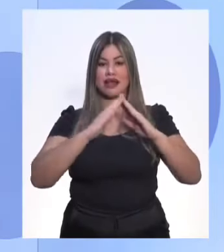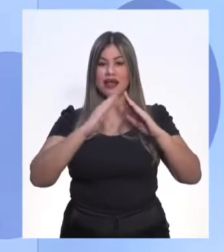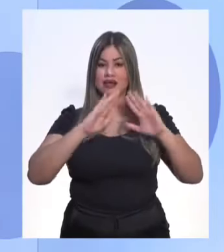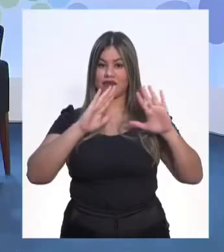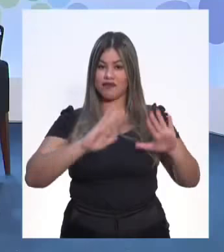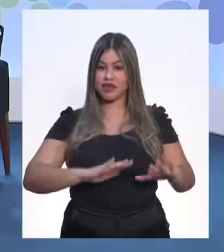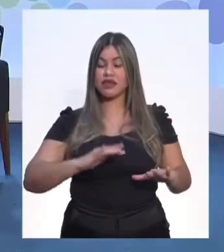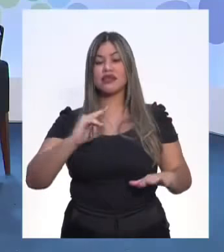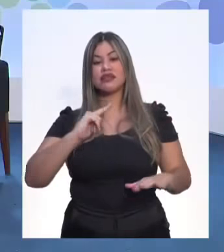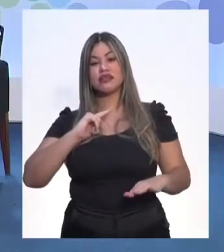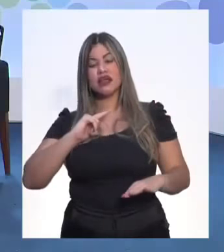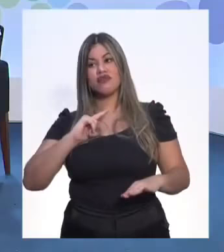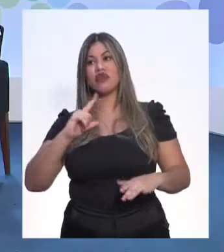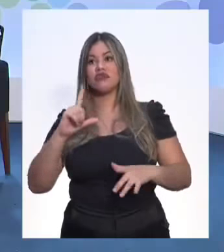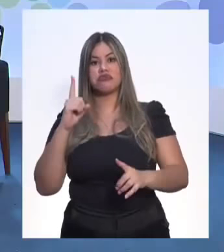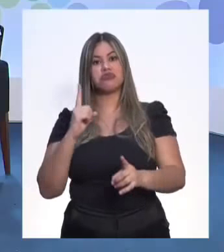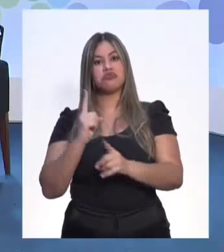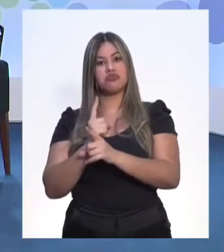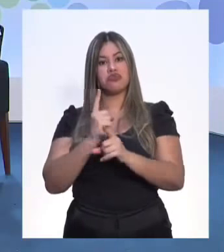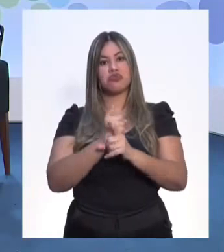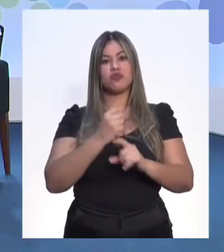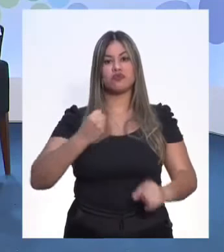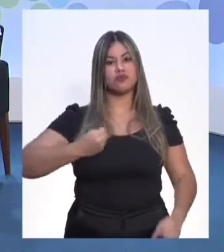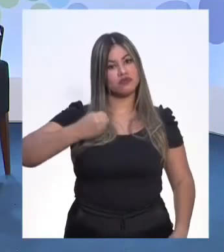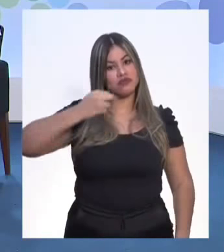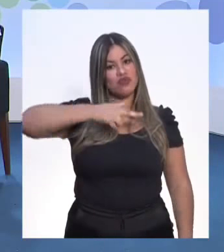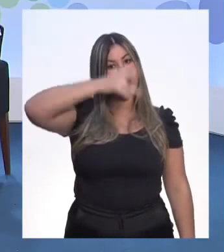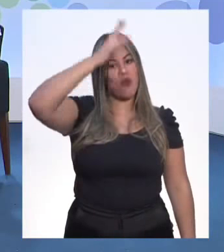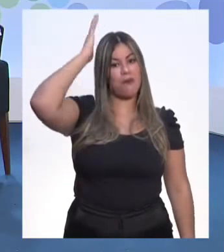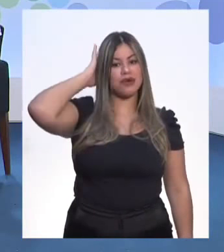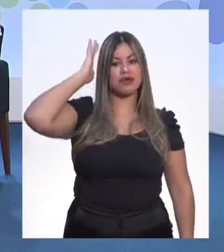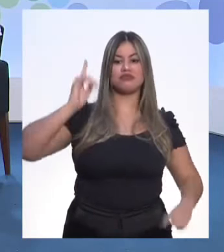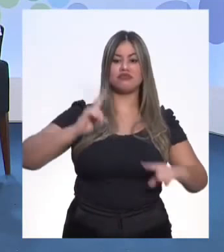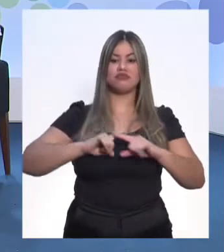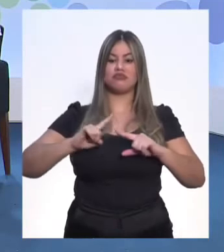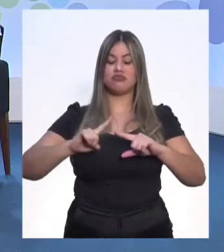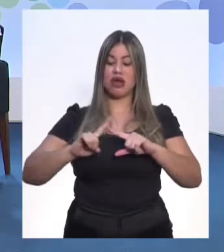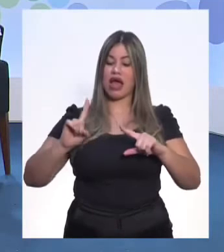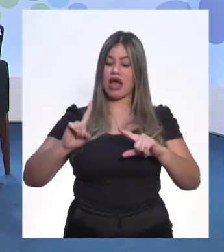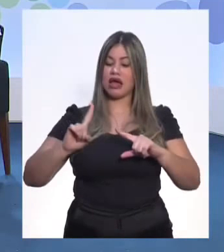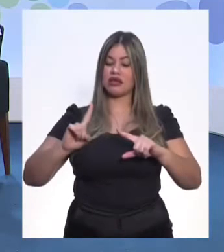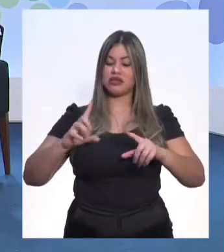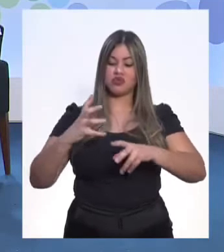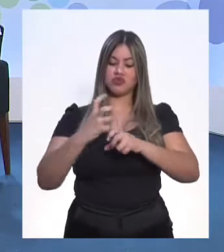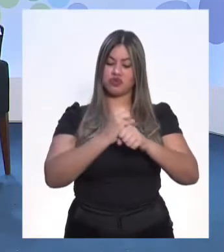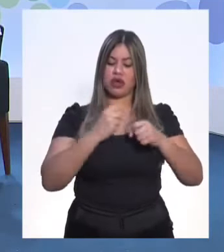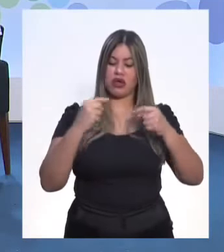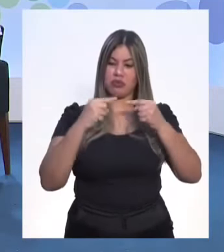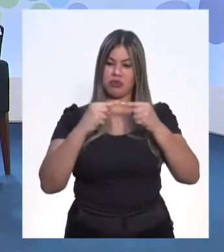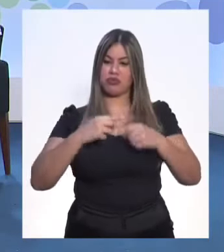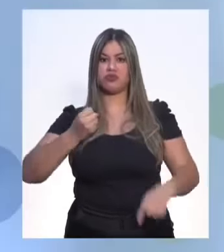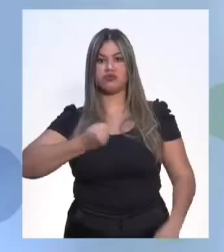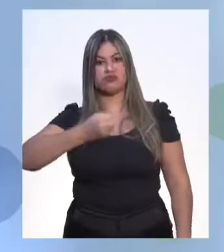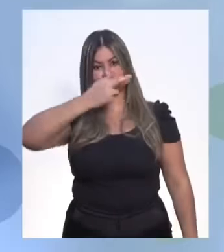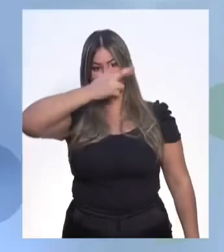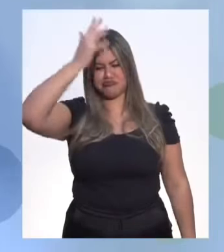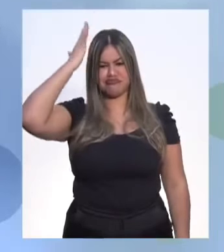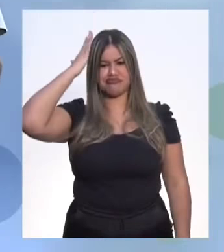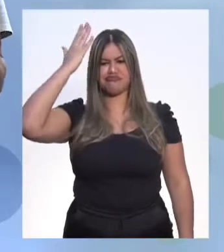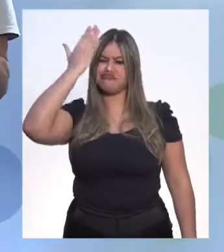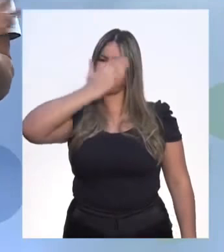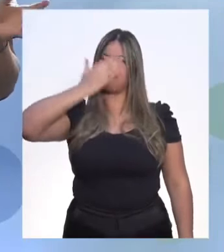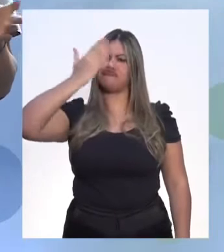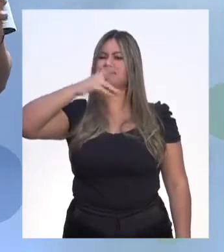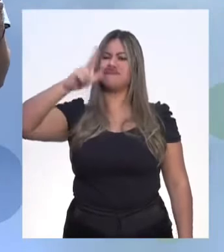casa só que operações com os números romanos eu nunca vi os algarismos romanos ele tem certas